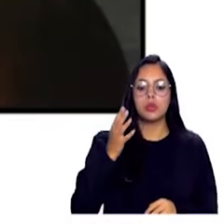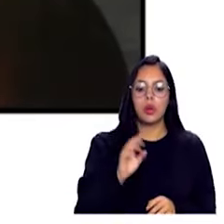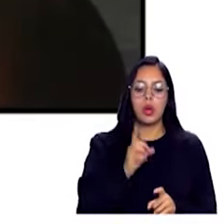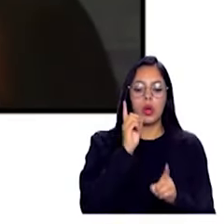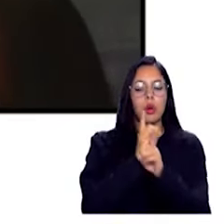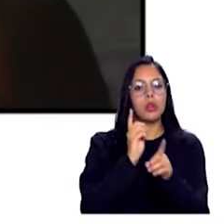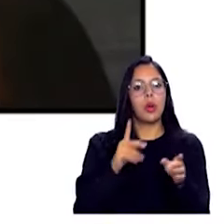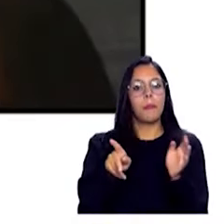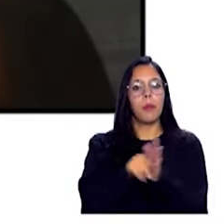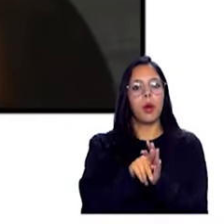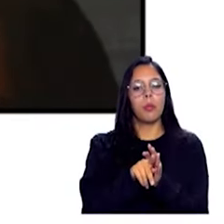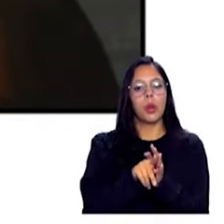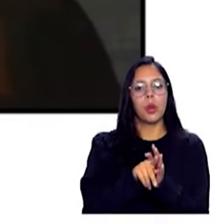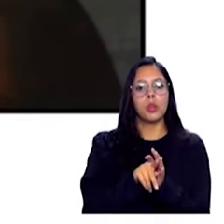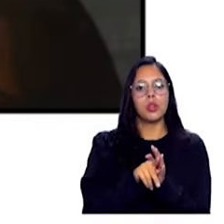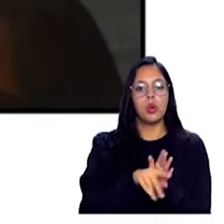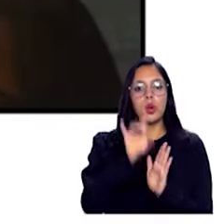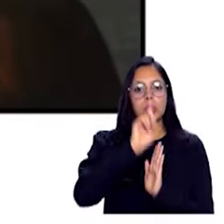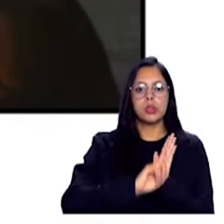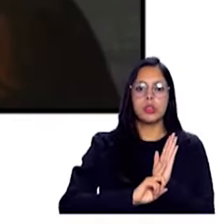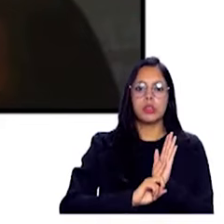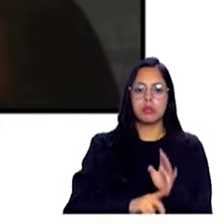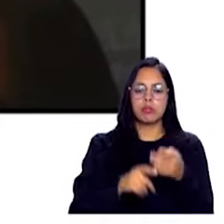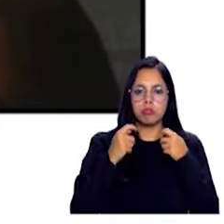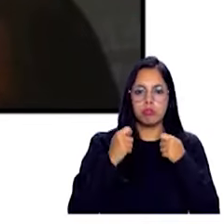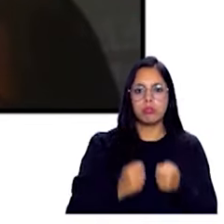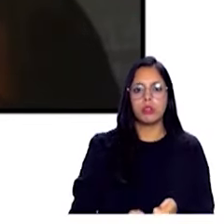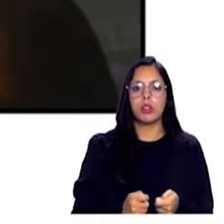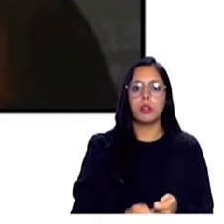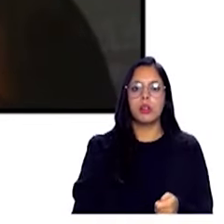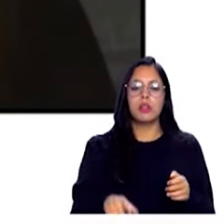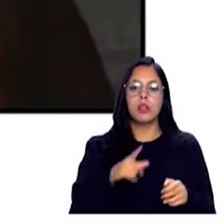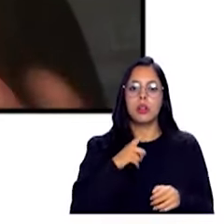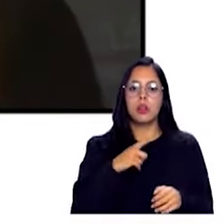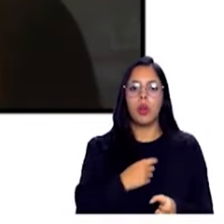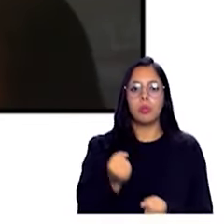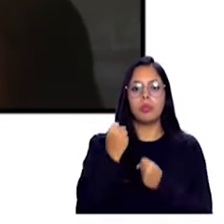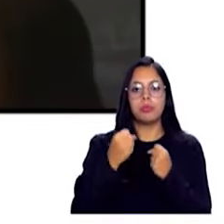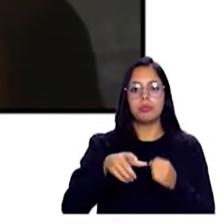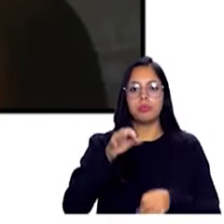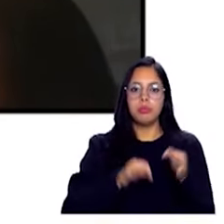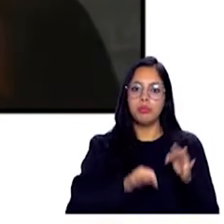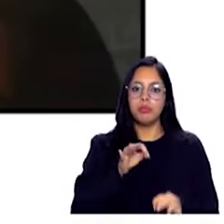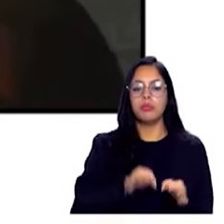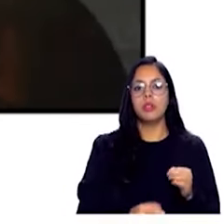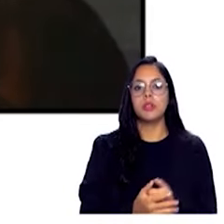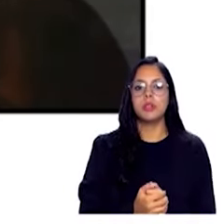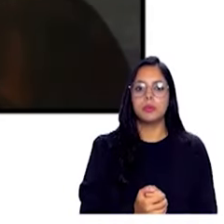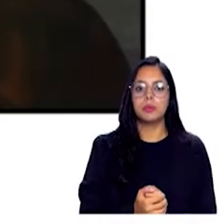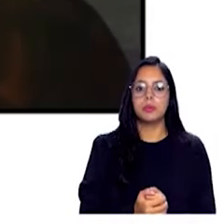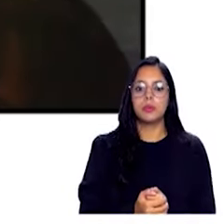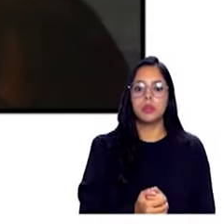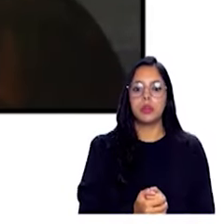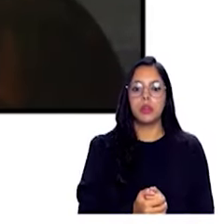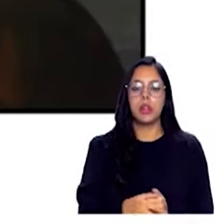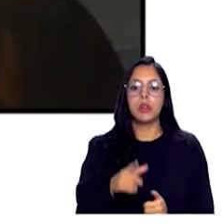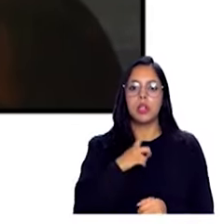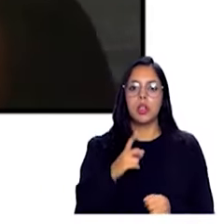teórico do direito que afirme que o poder judiciário Pode sim porque isso é inexorável participar